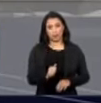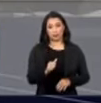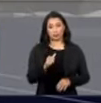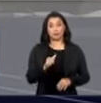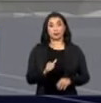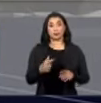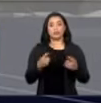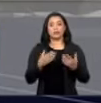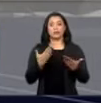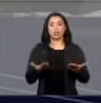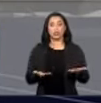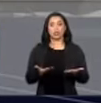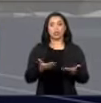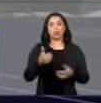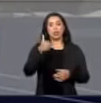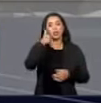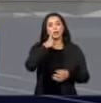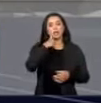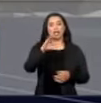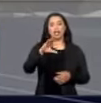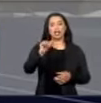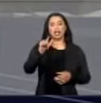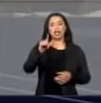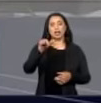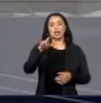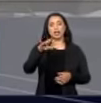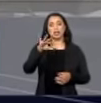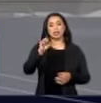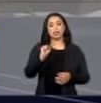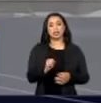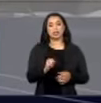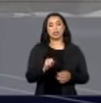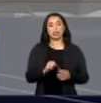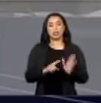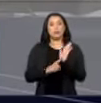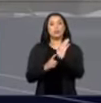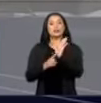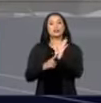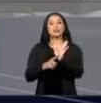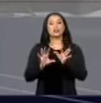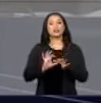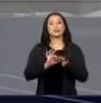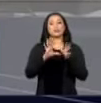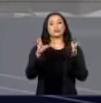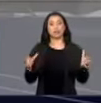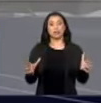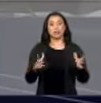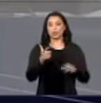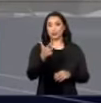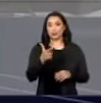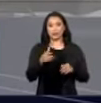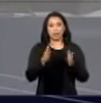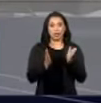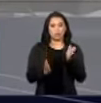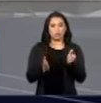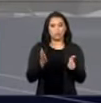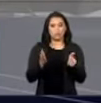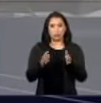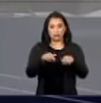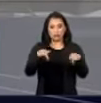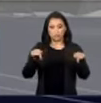numa fala de Clarice Lispector, não se quer uma forma de liberdade, quer-se a liberdade de não ter forma para que a arte possa